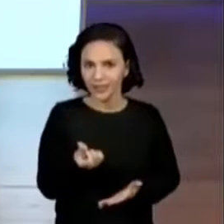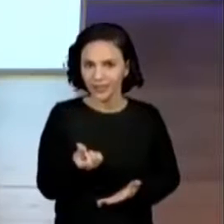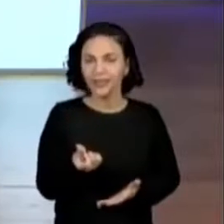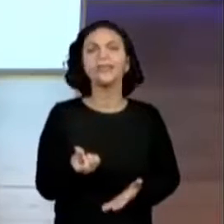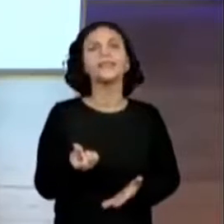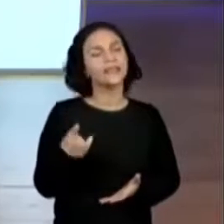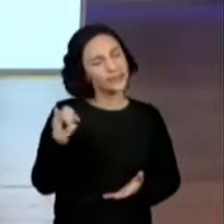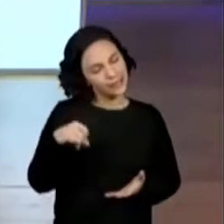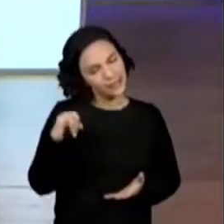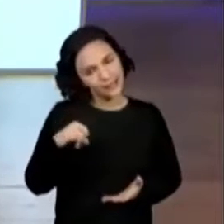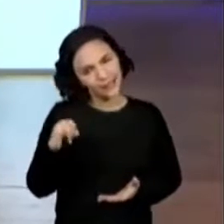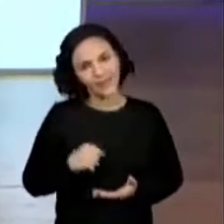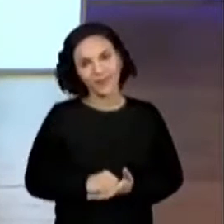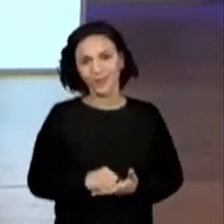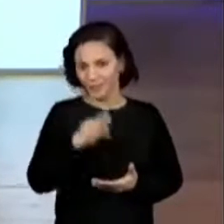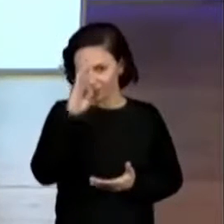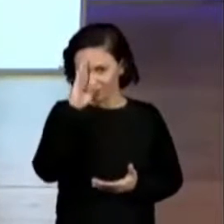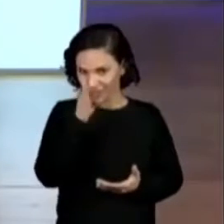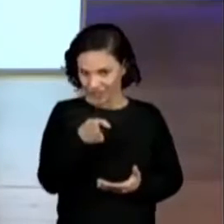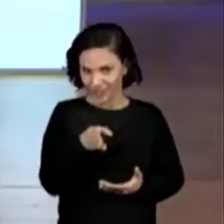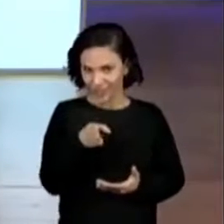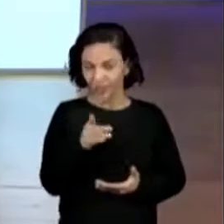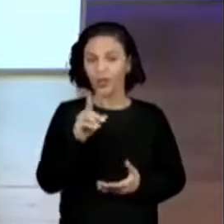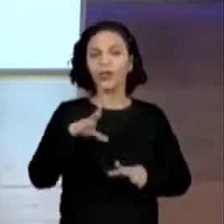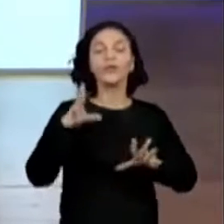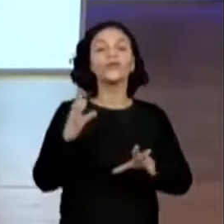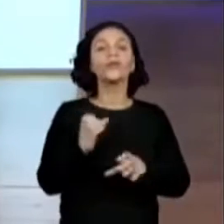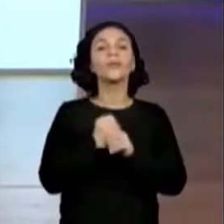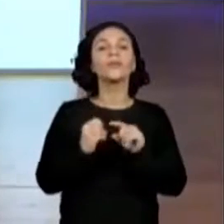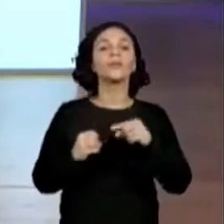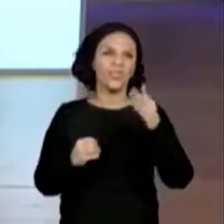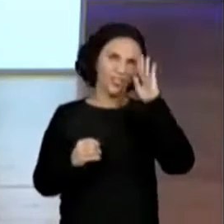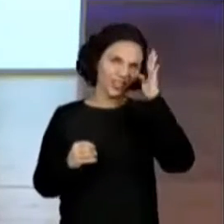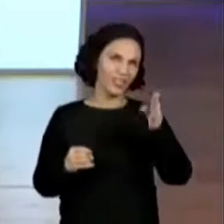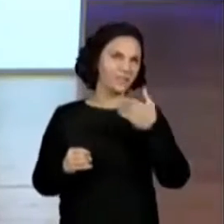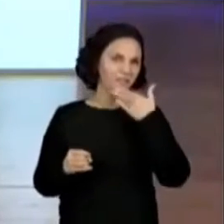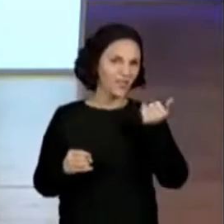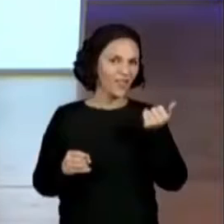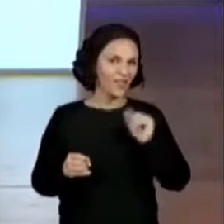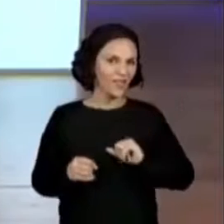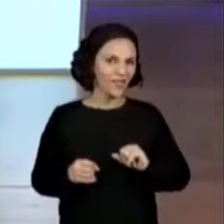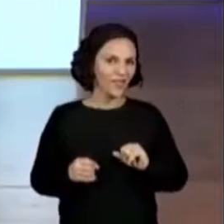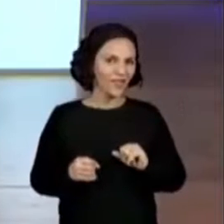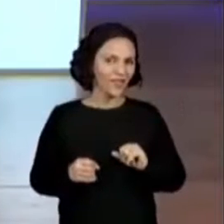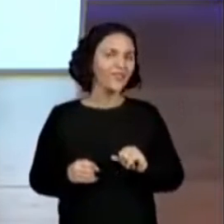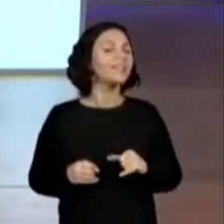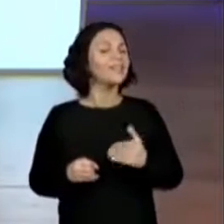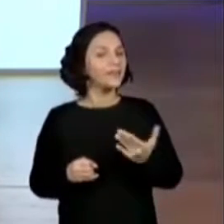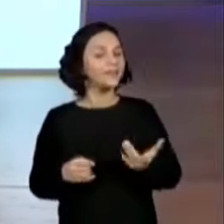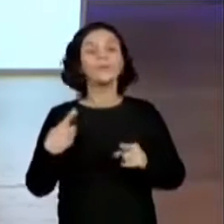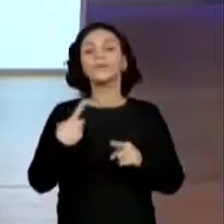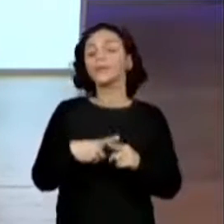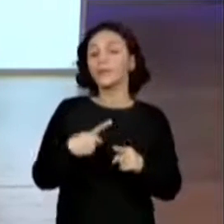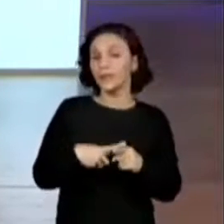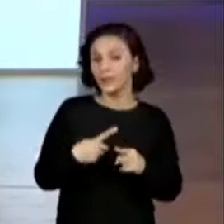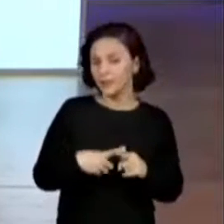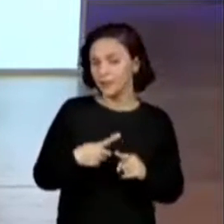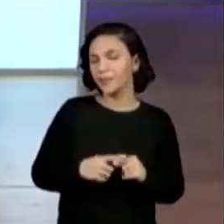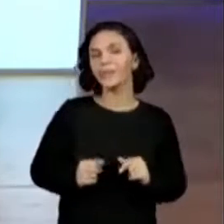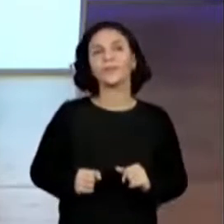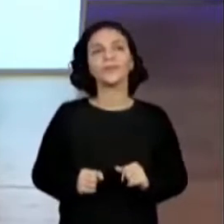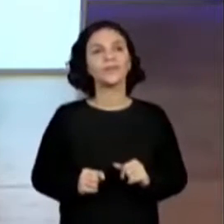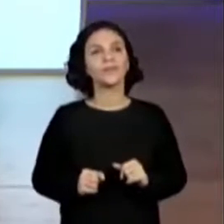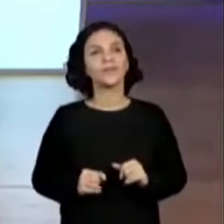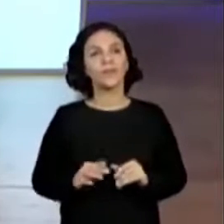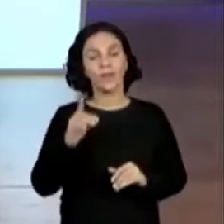Sim. Vamos direto ou a gente soma depois? Vamos direto, não é? Pensando que a gente